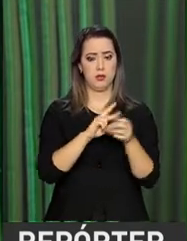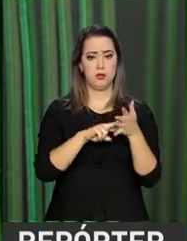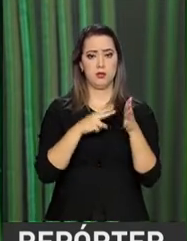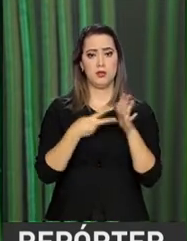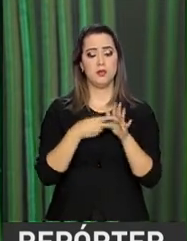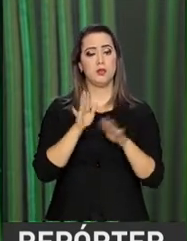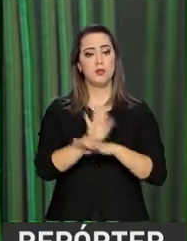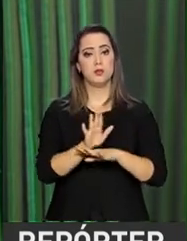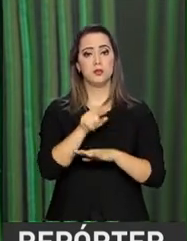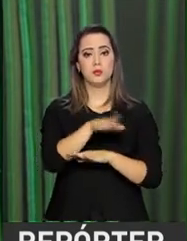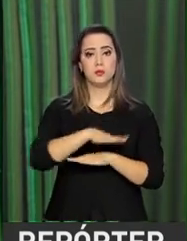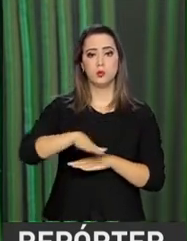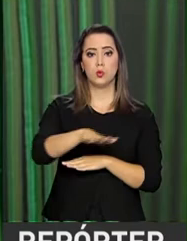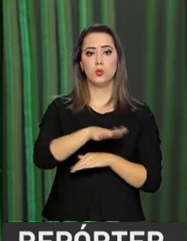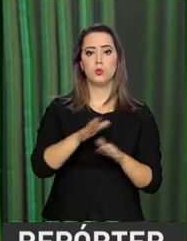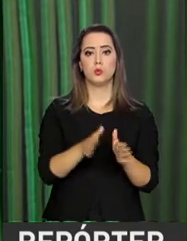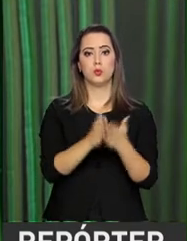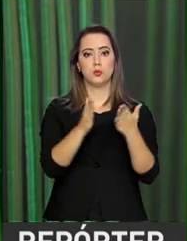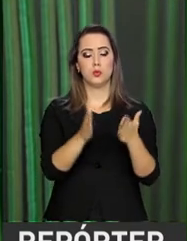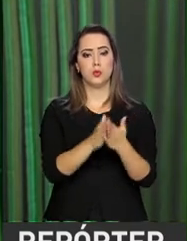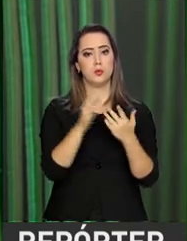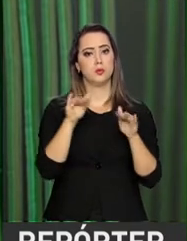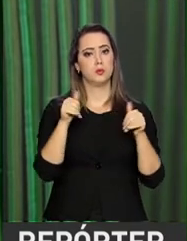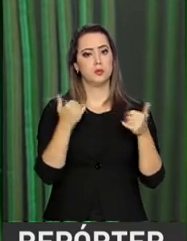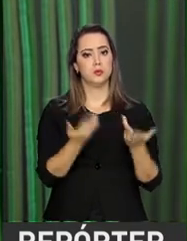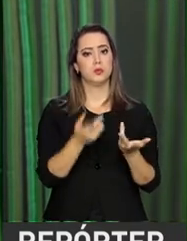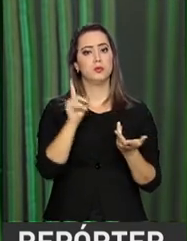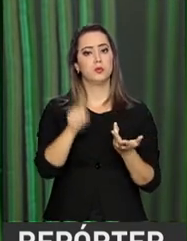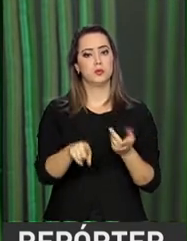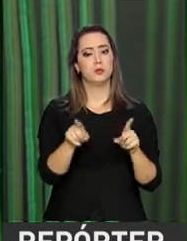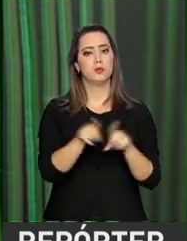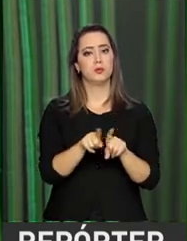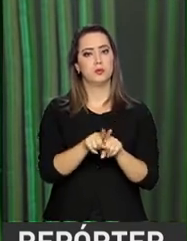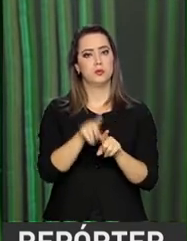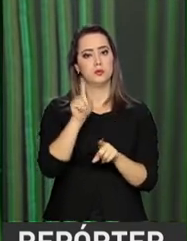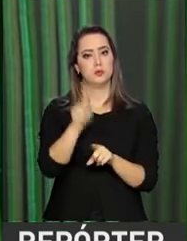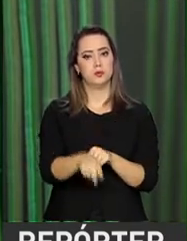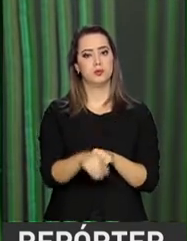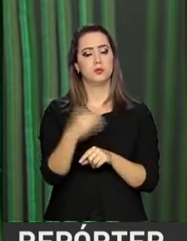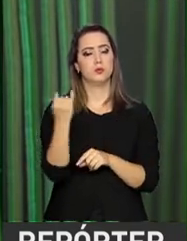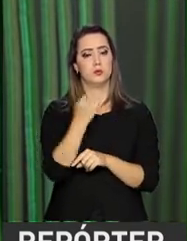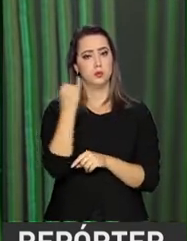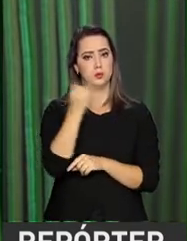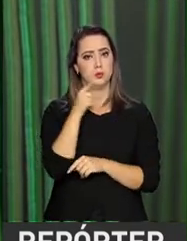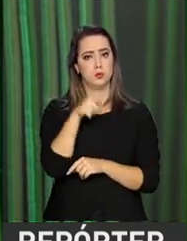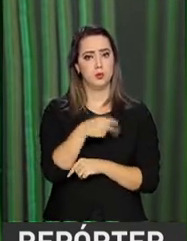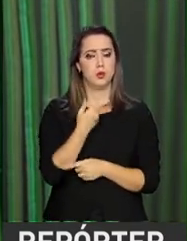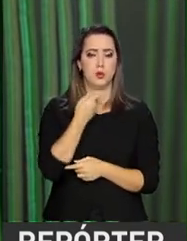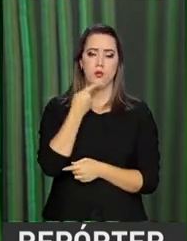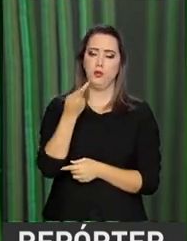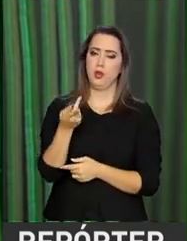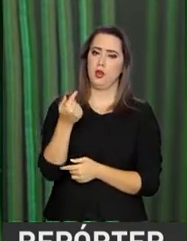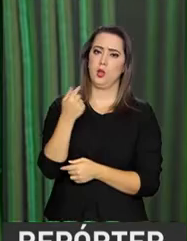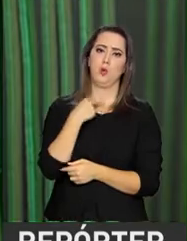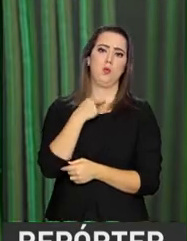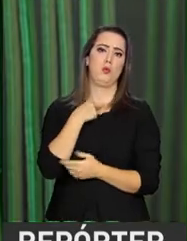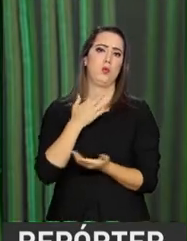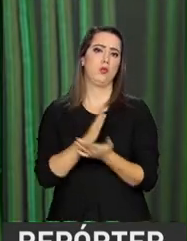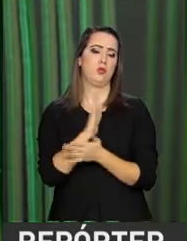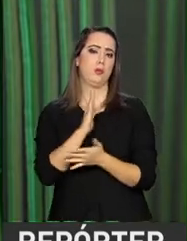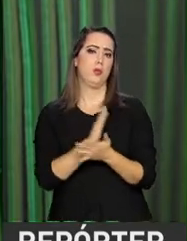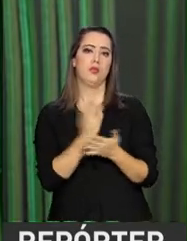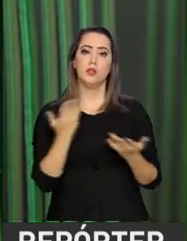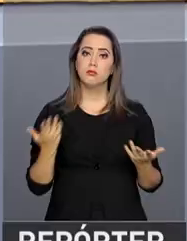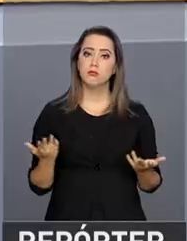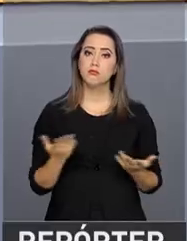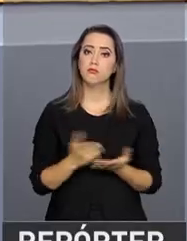que vai beneficiar os mais pobres então este também não é um fundamento para negar a aprovação a reforma